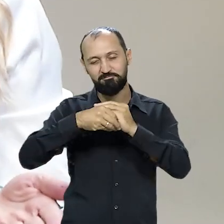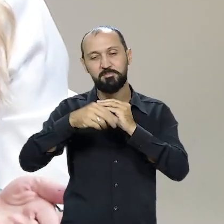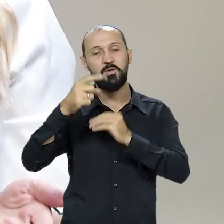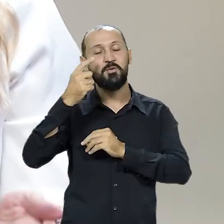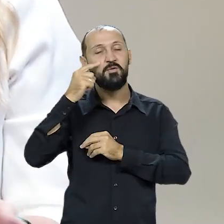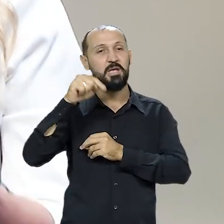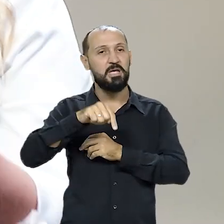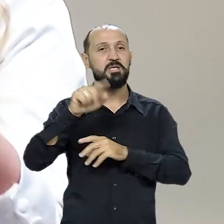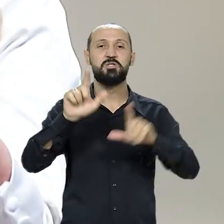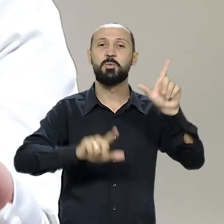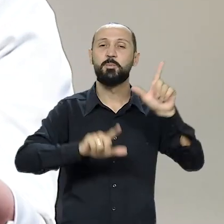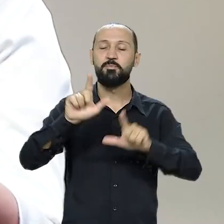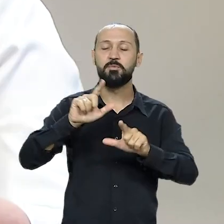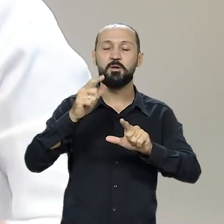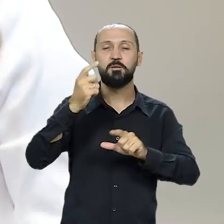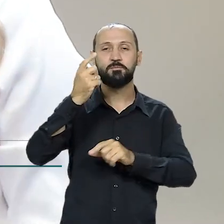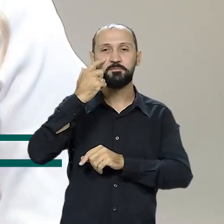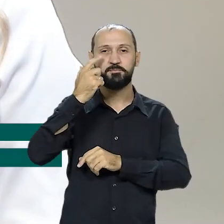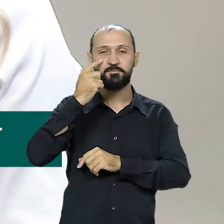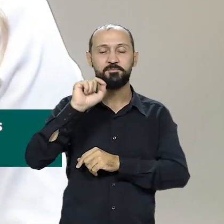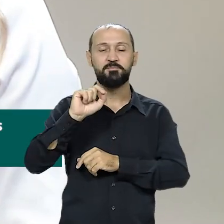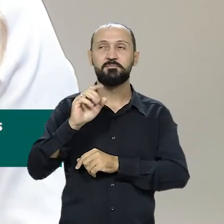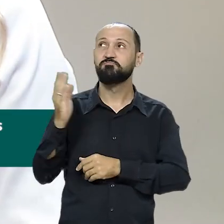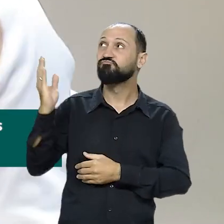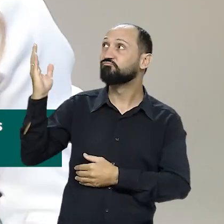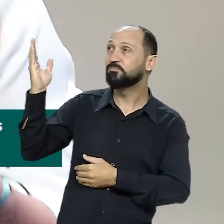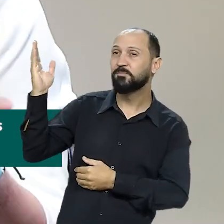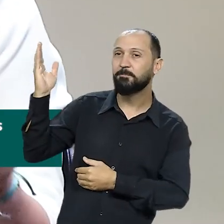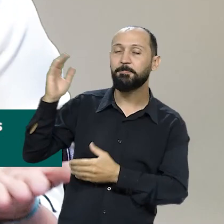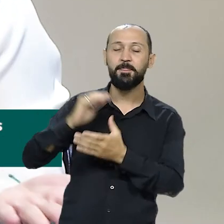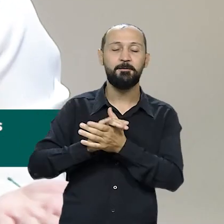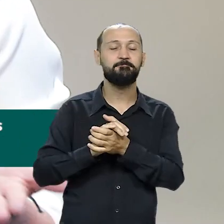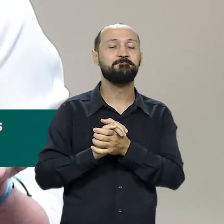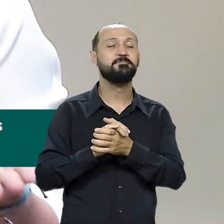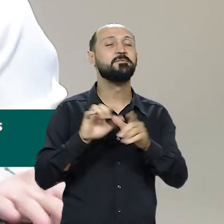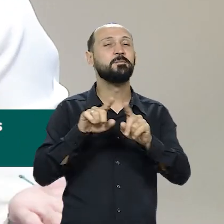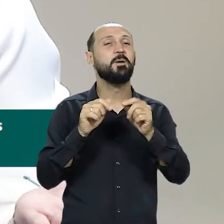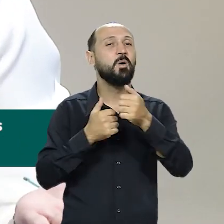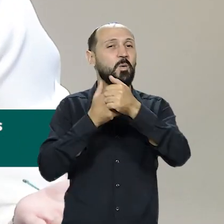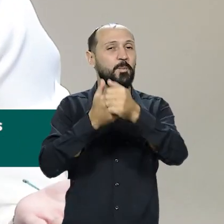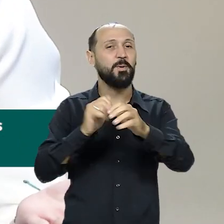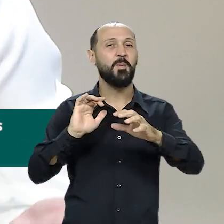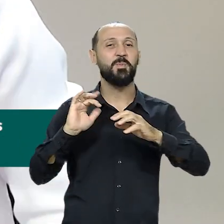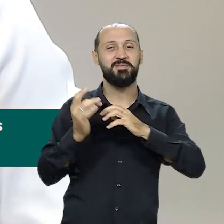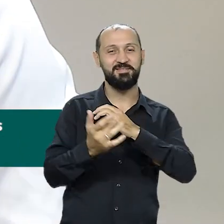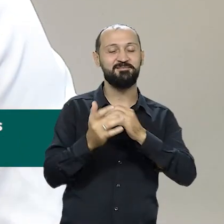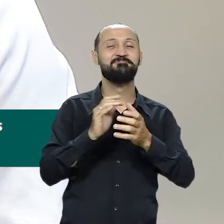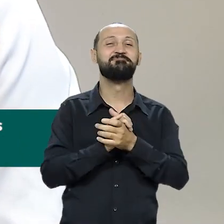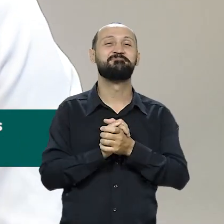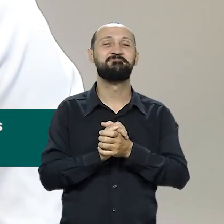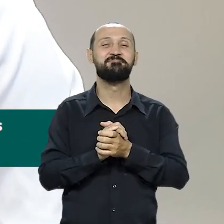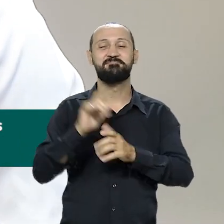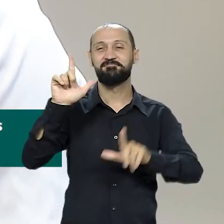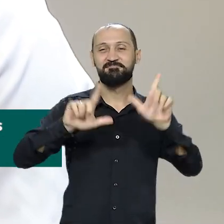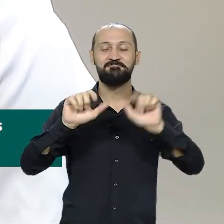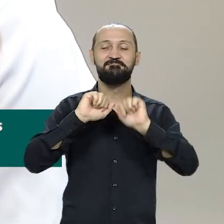esse programa, acesse lá a página da Assembleia Legislativa e também você pode acompanhar pelas mídias sociais.